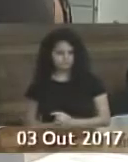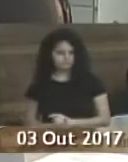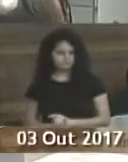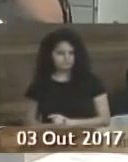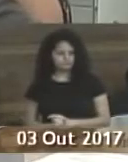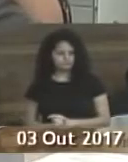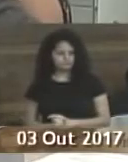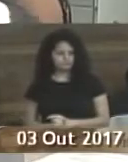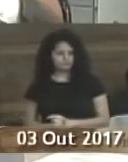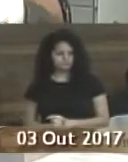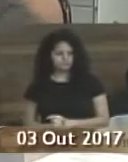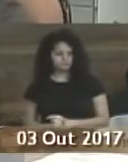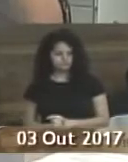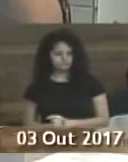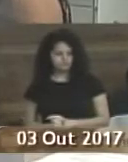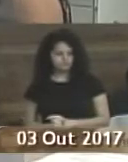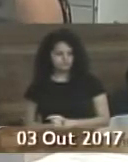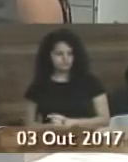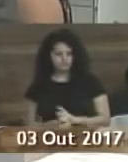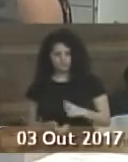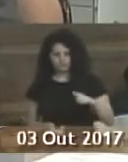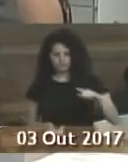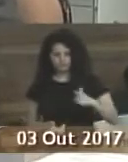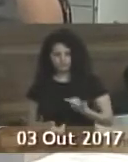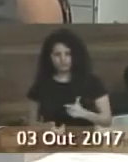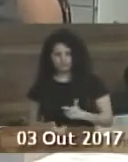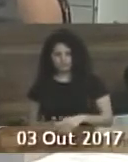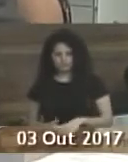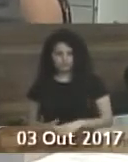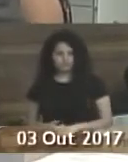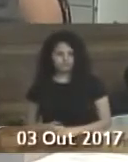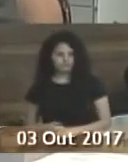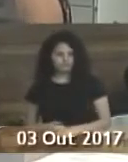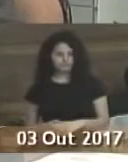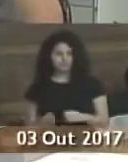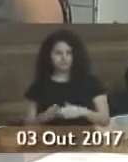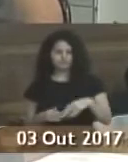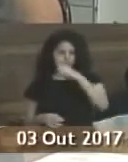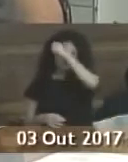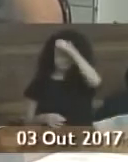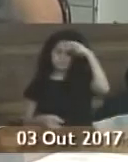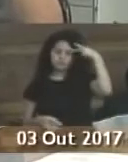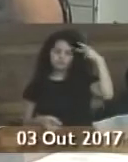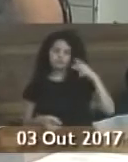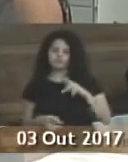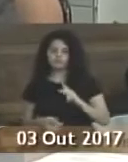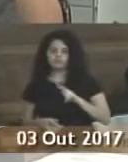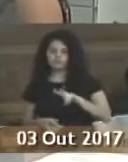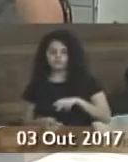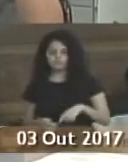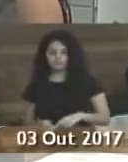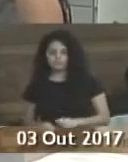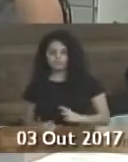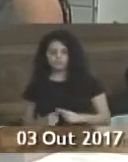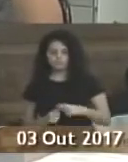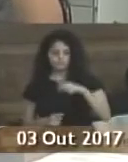agradecer ao prefeito que teve olhar para essa situação, que não sabia o que estava acontecendo, e lá não vai acontecer mais. Então,